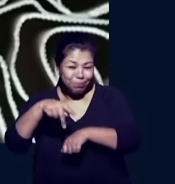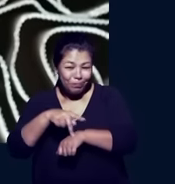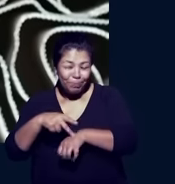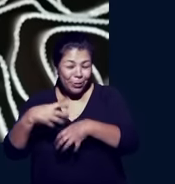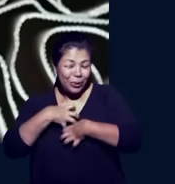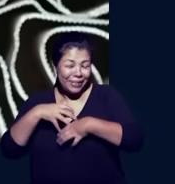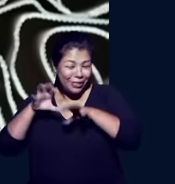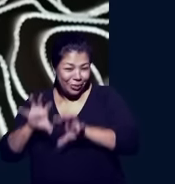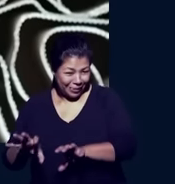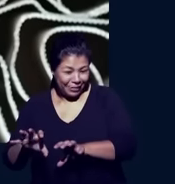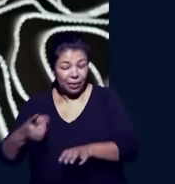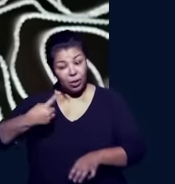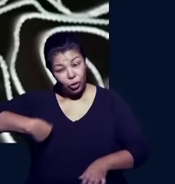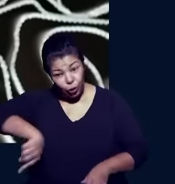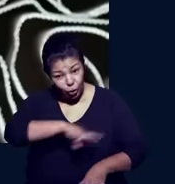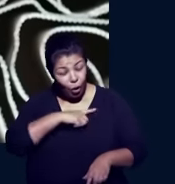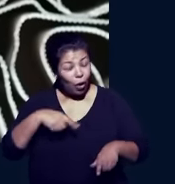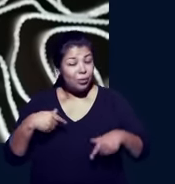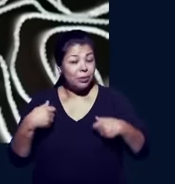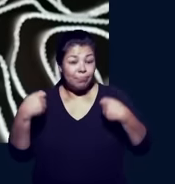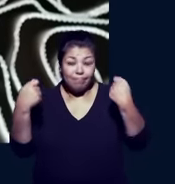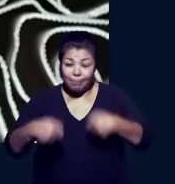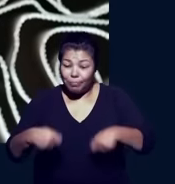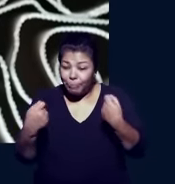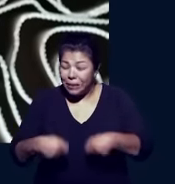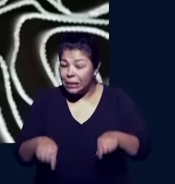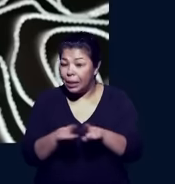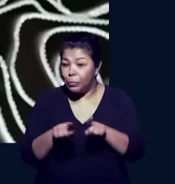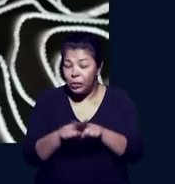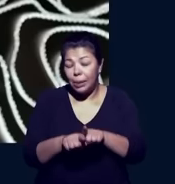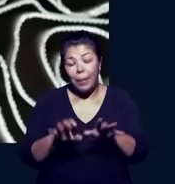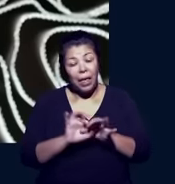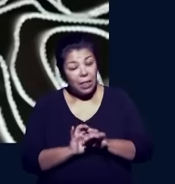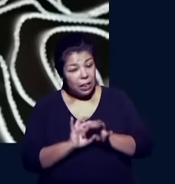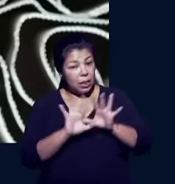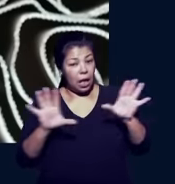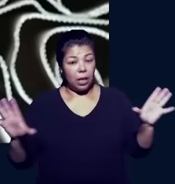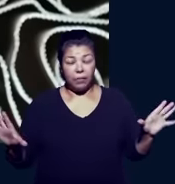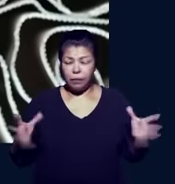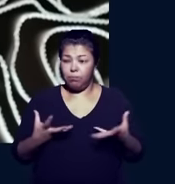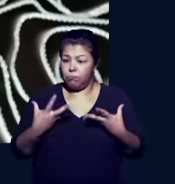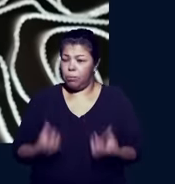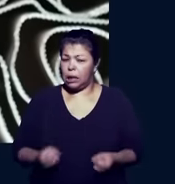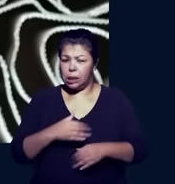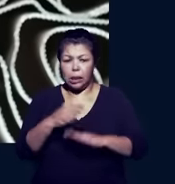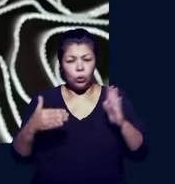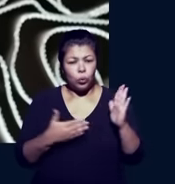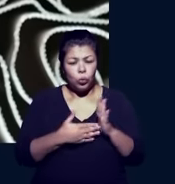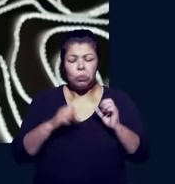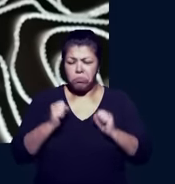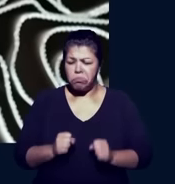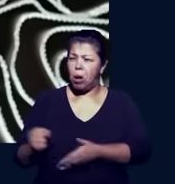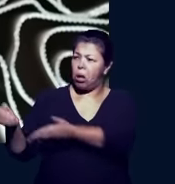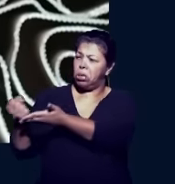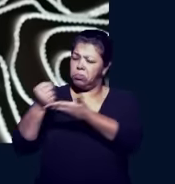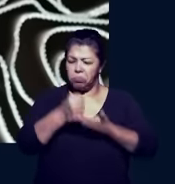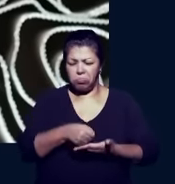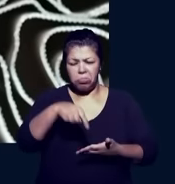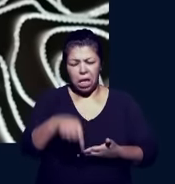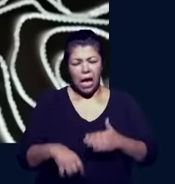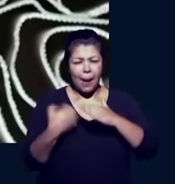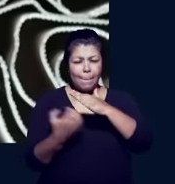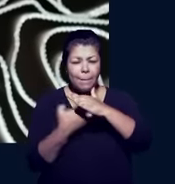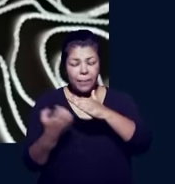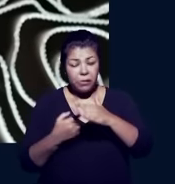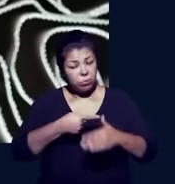eh estamos abertos a todos né uma empresa chinesa pode vir aqui e fazer um grande investimento de infraestrutura não vai